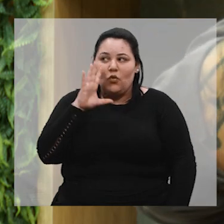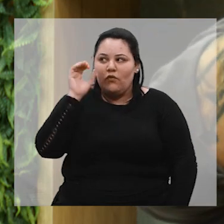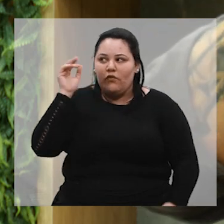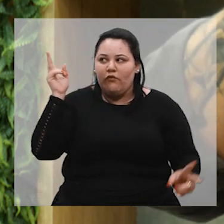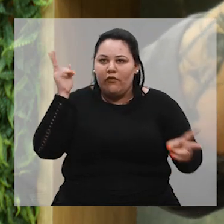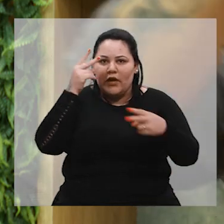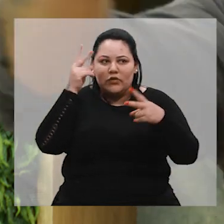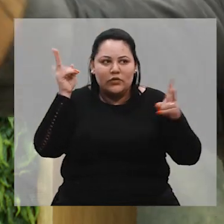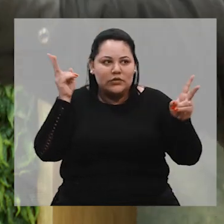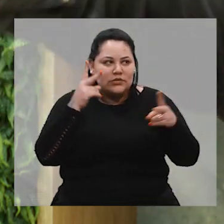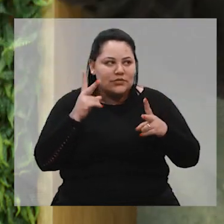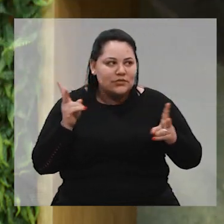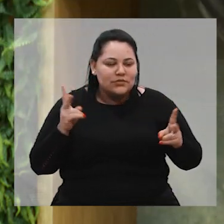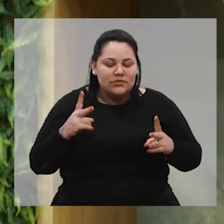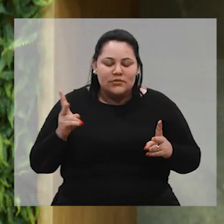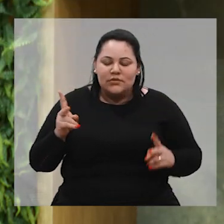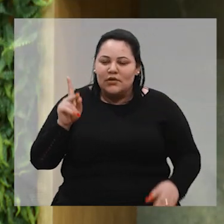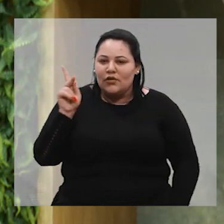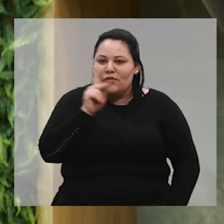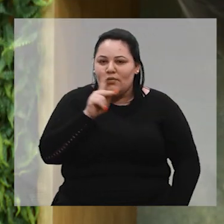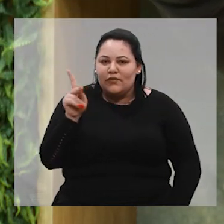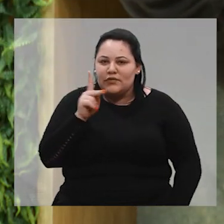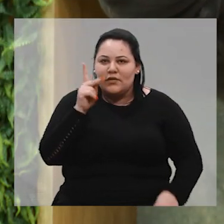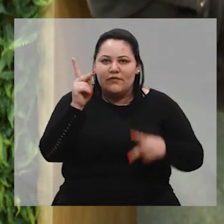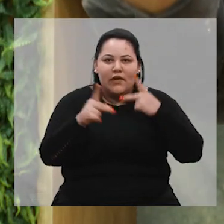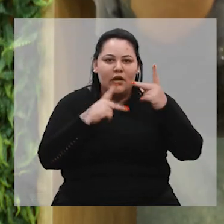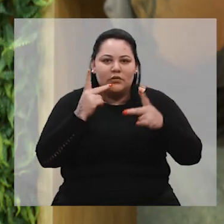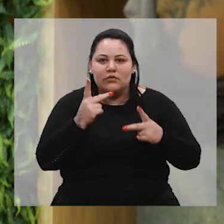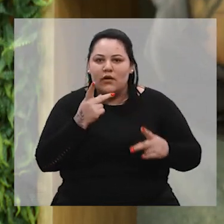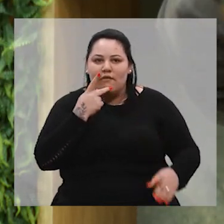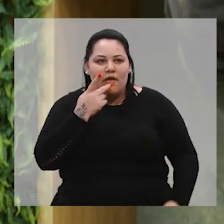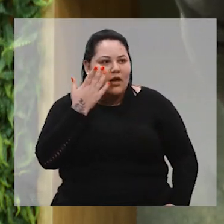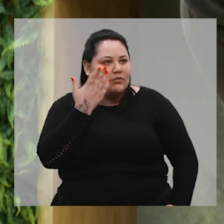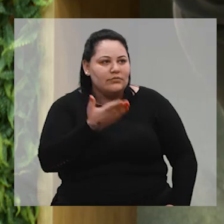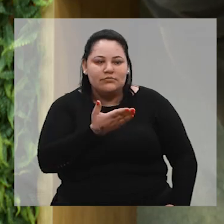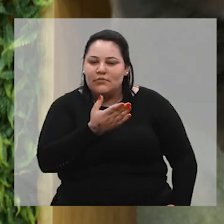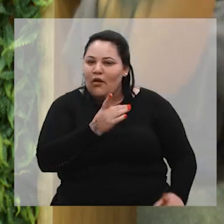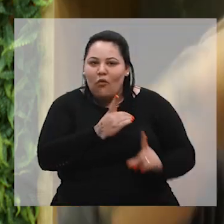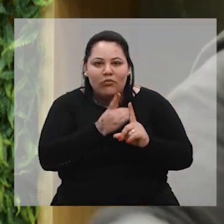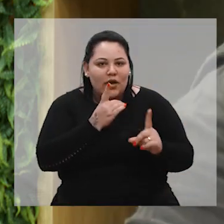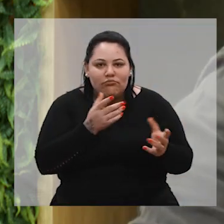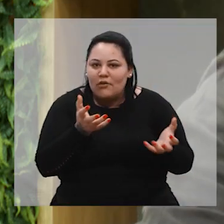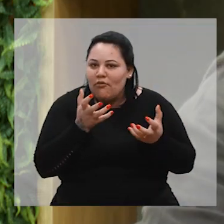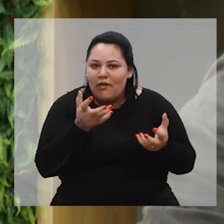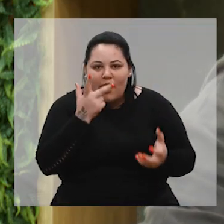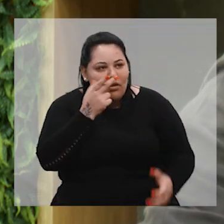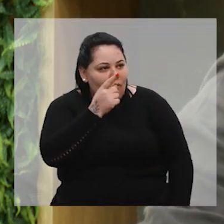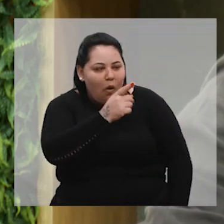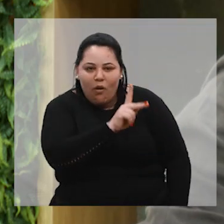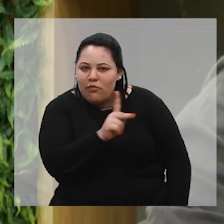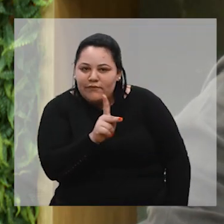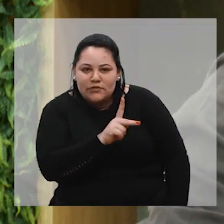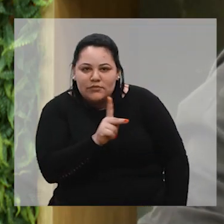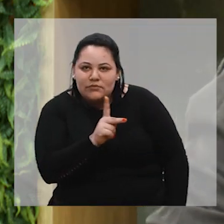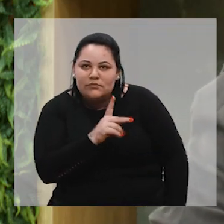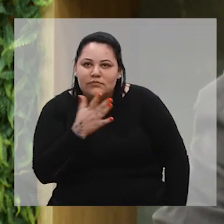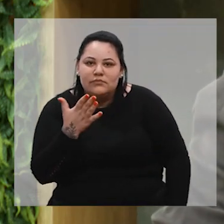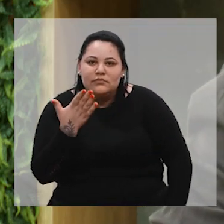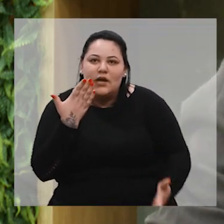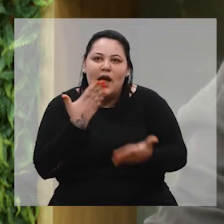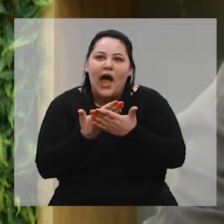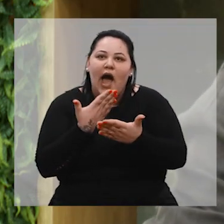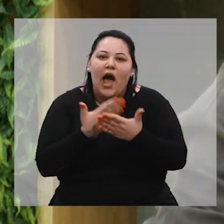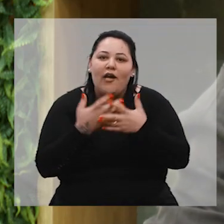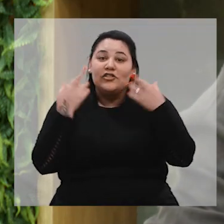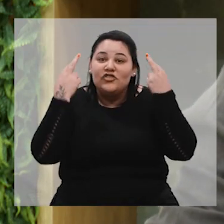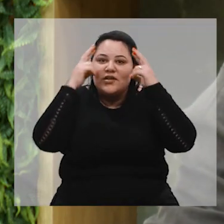silêncio, assim, sabe quando o ar mexe ao redor? Ele ia falando, aquele ar movimentava e eu disse, gente, é isso. Achei a minha praia.